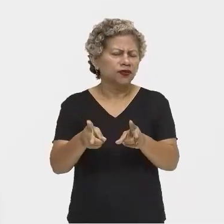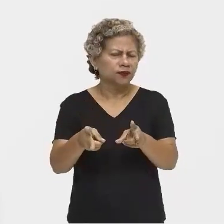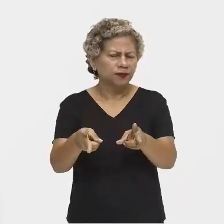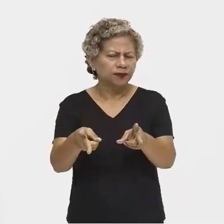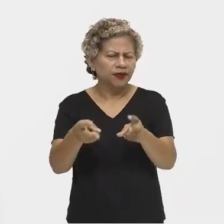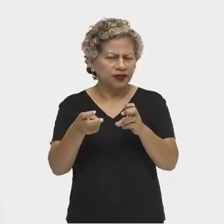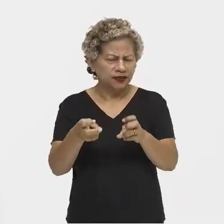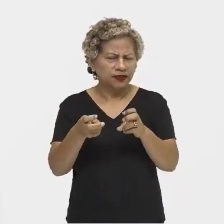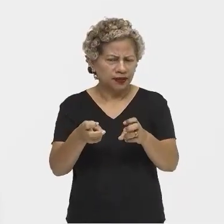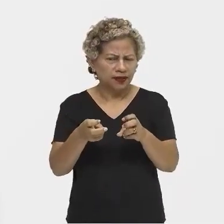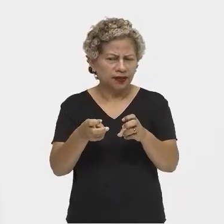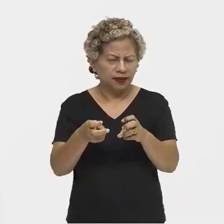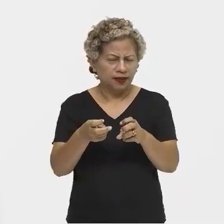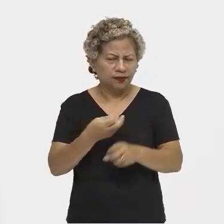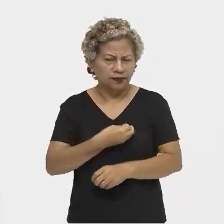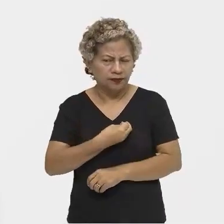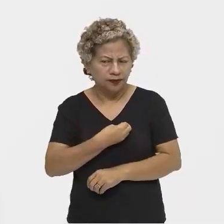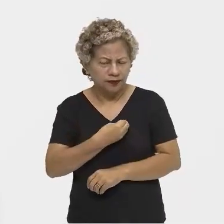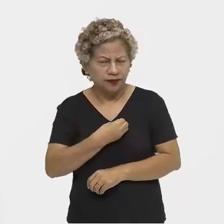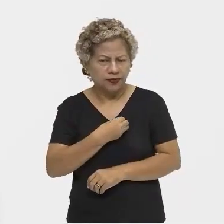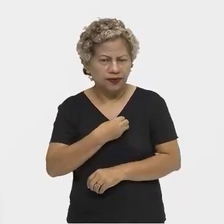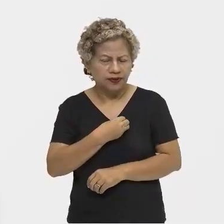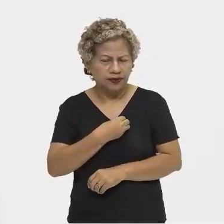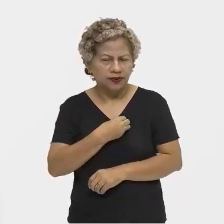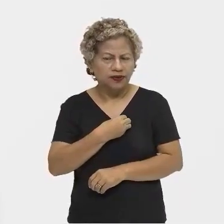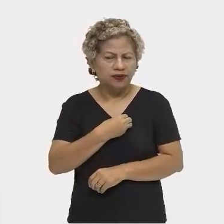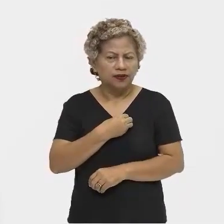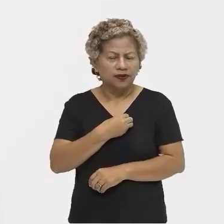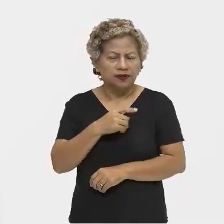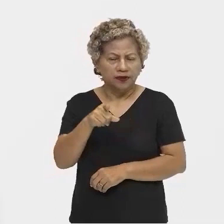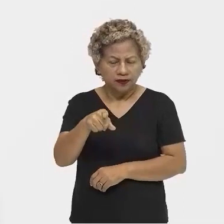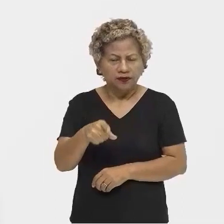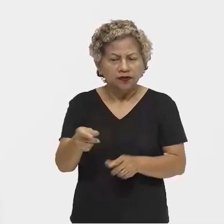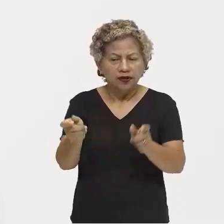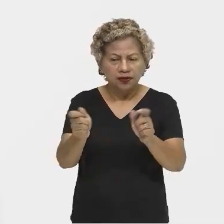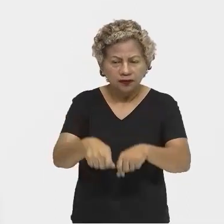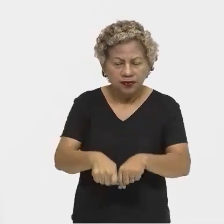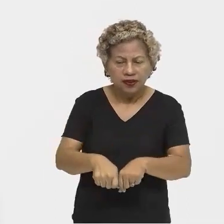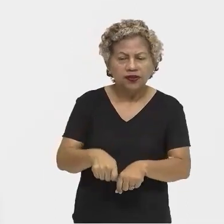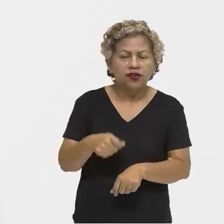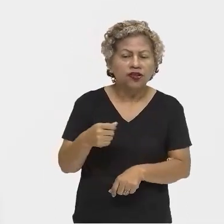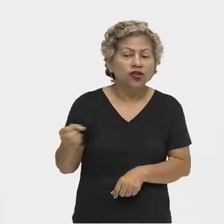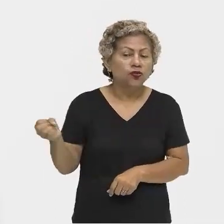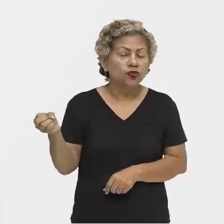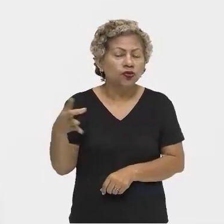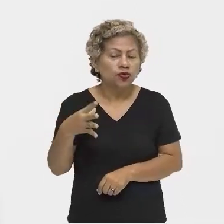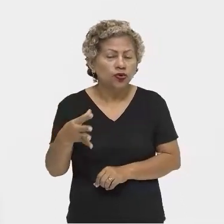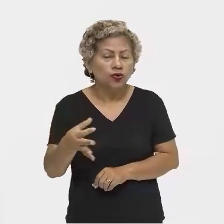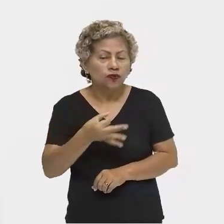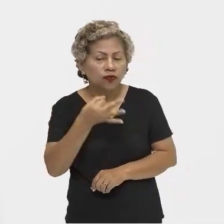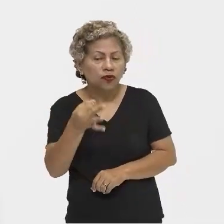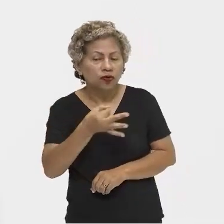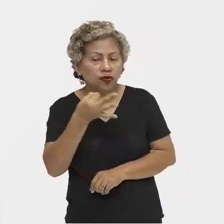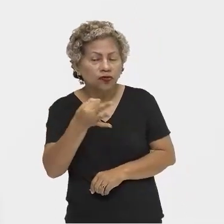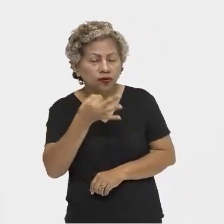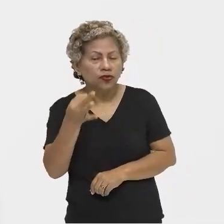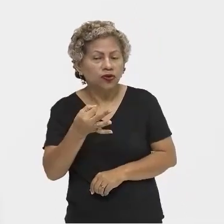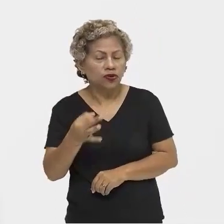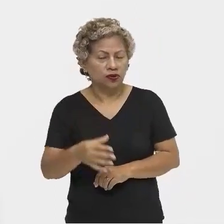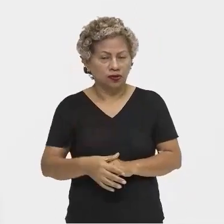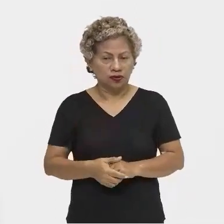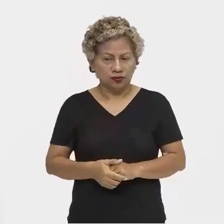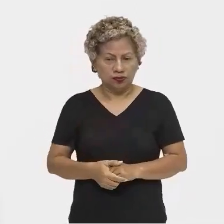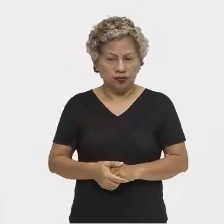atingindo o que gostaríamos nos permite ter novas visões, novas opções e novas rotas. O importante é